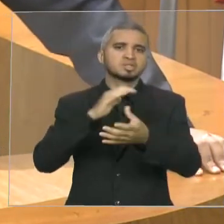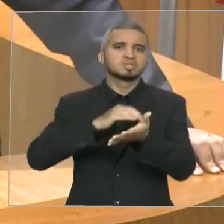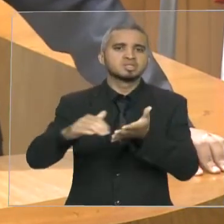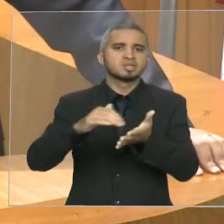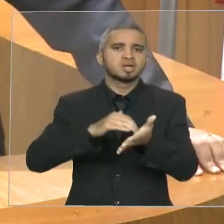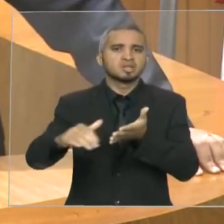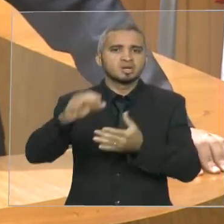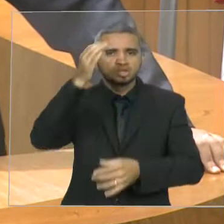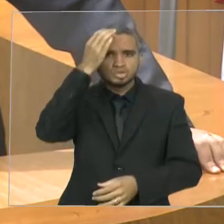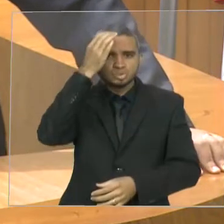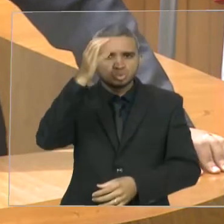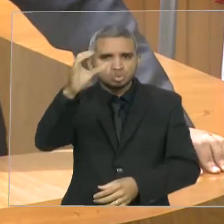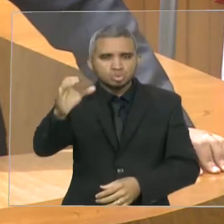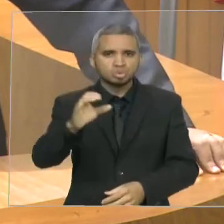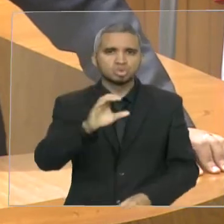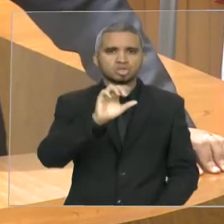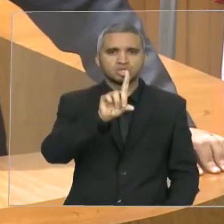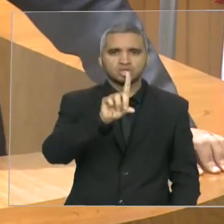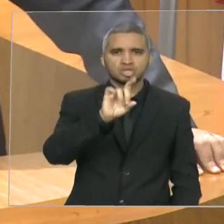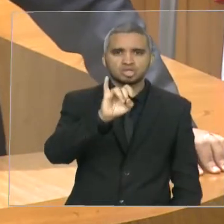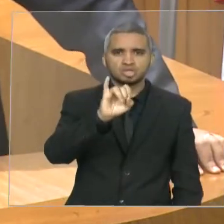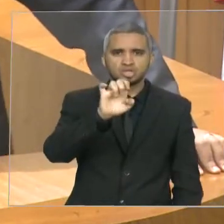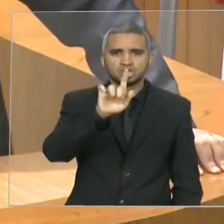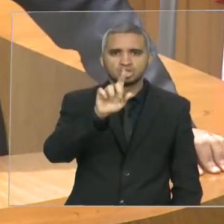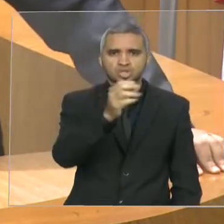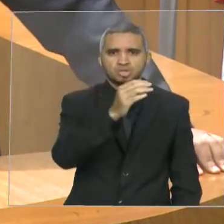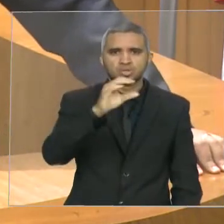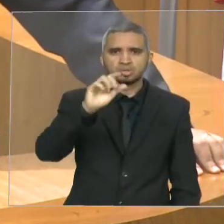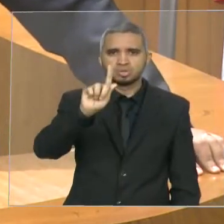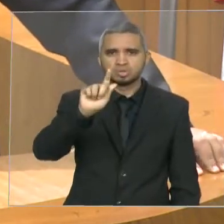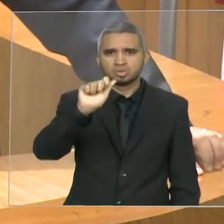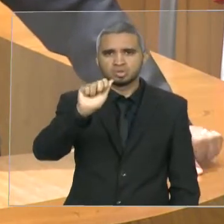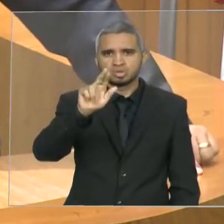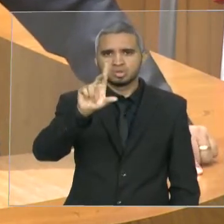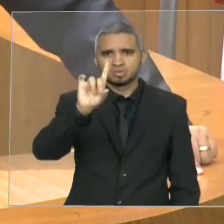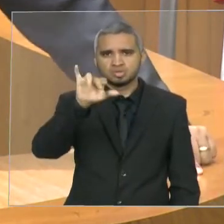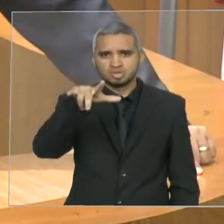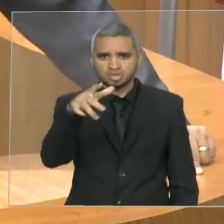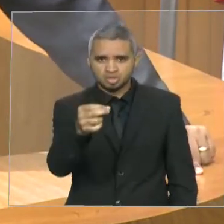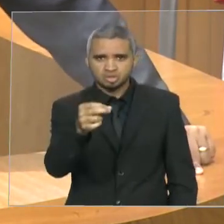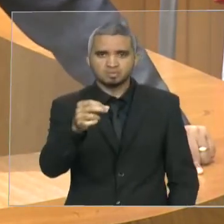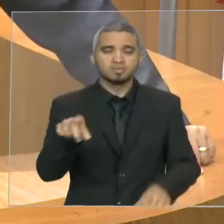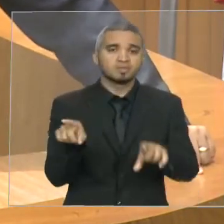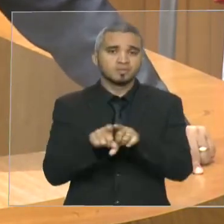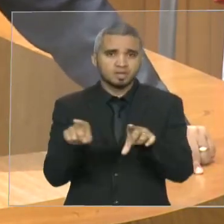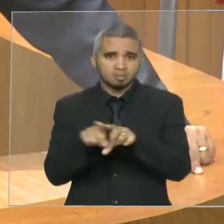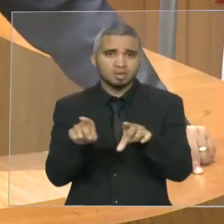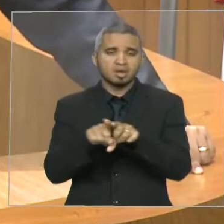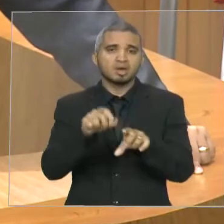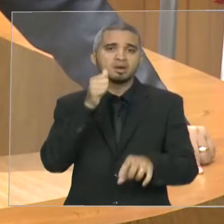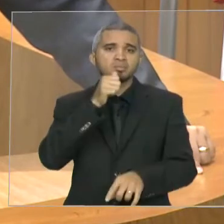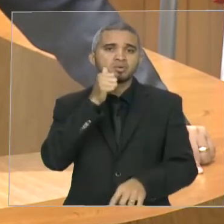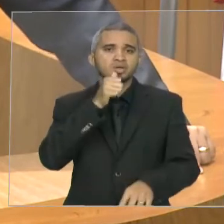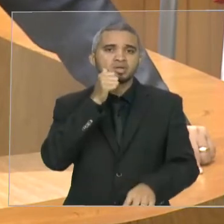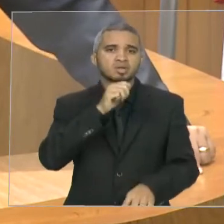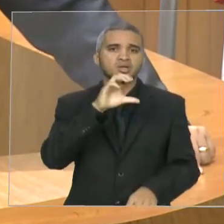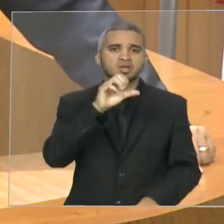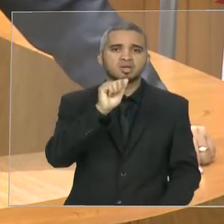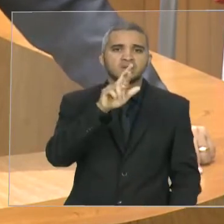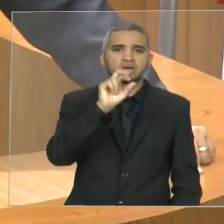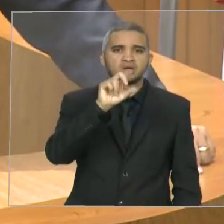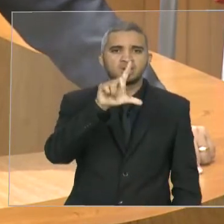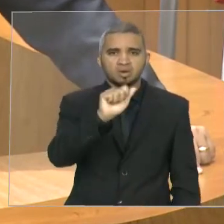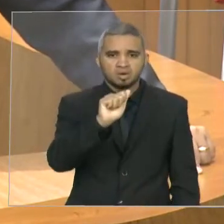Diego Galdino, com a senhora Carola, que é a diretora do Museu Histórico